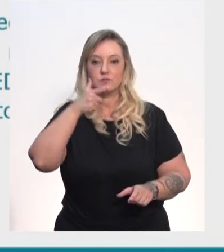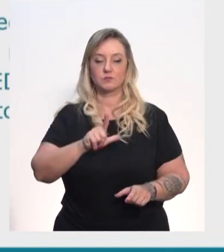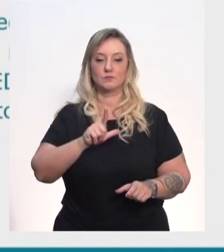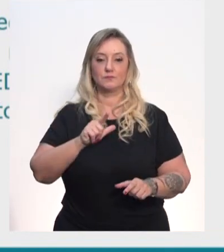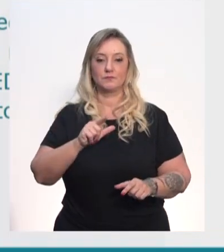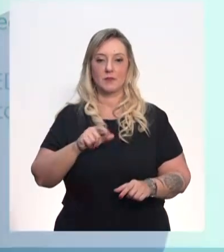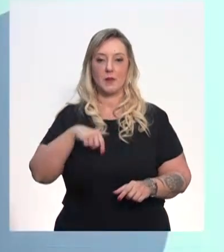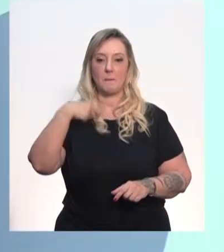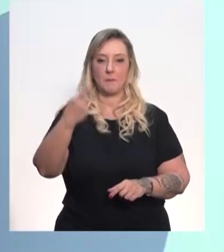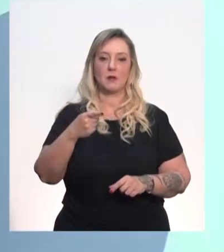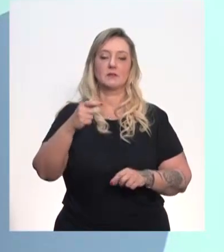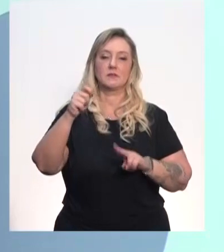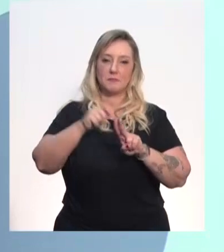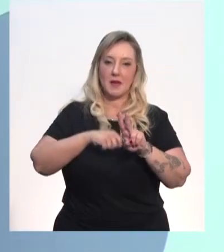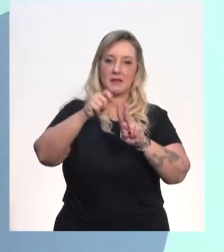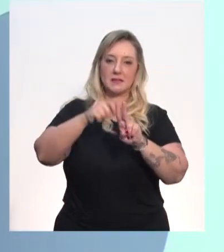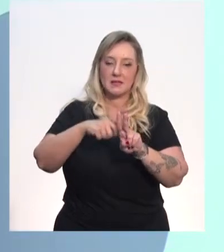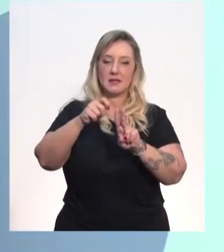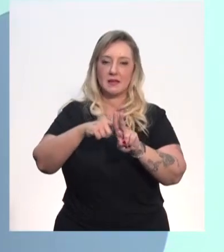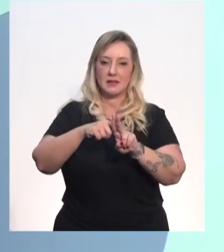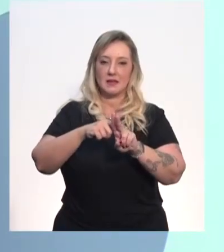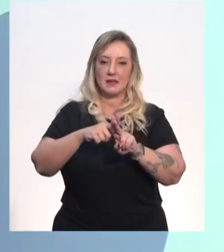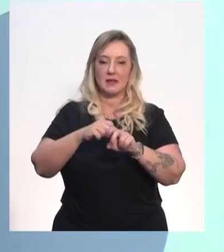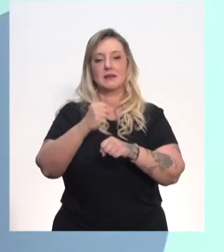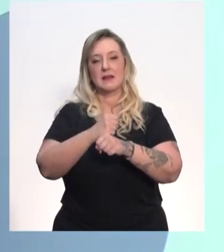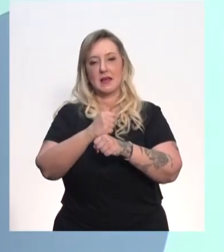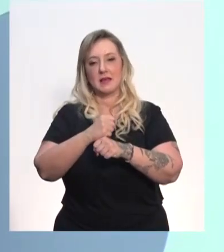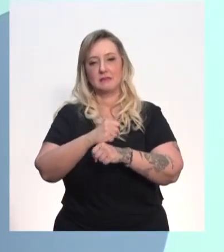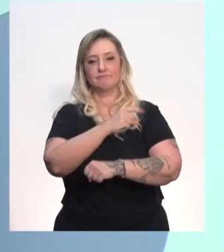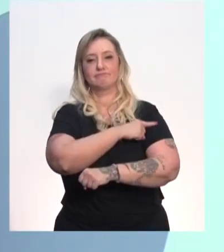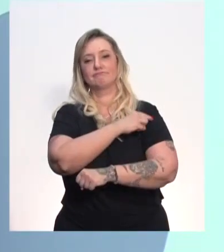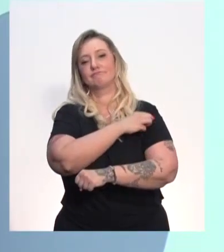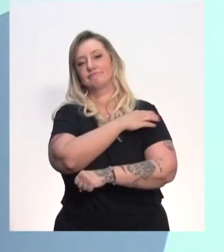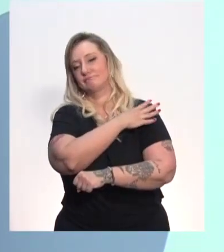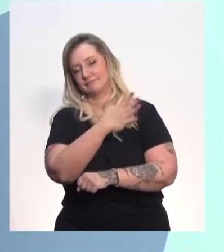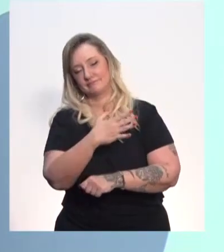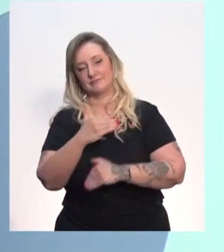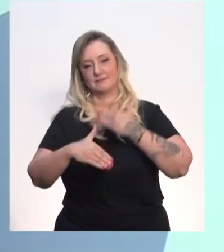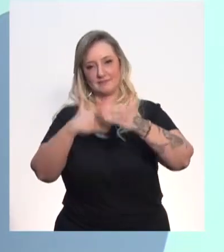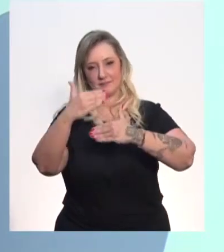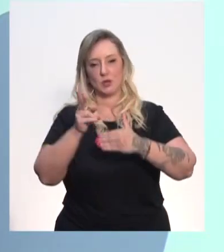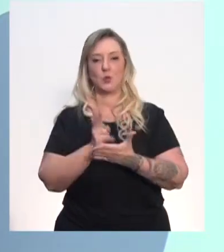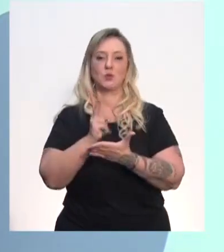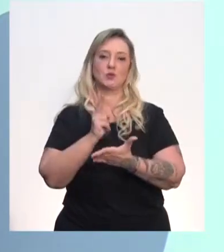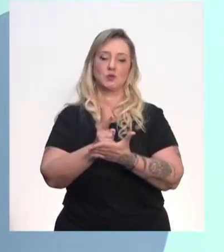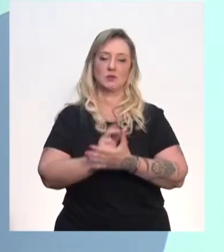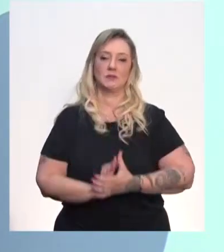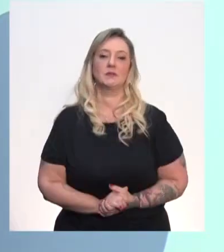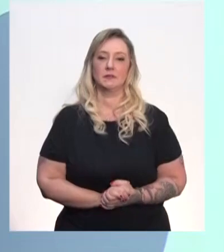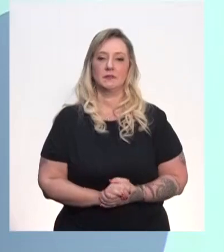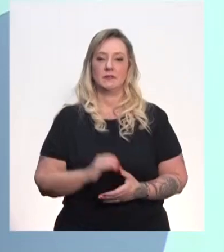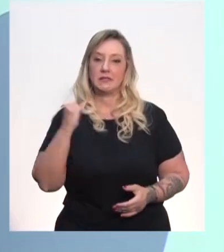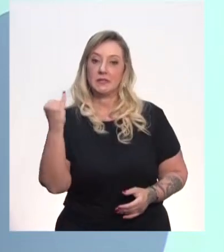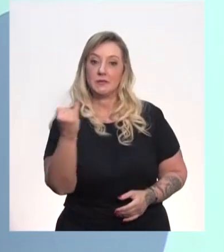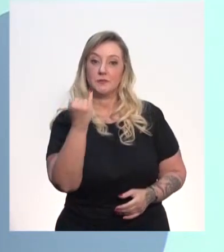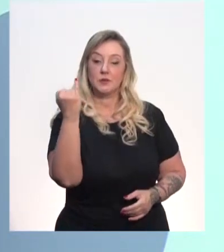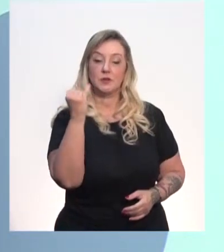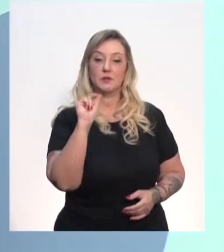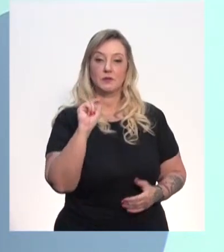do ensino fundamental. Para este bimestre, especificamente por essa condição que nós